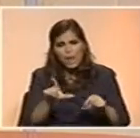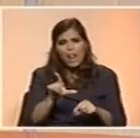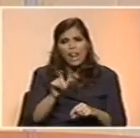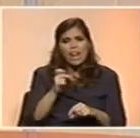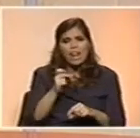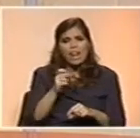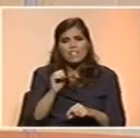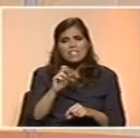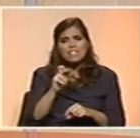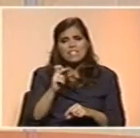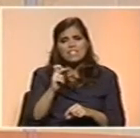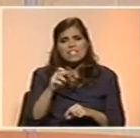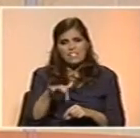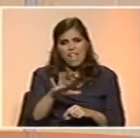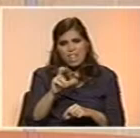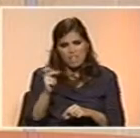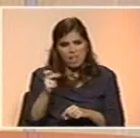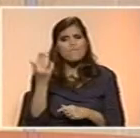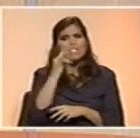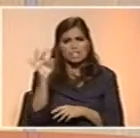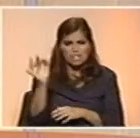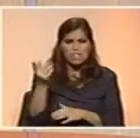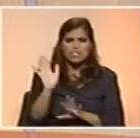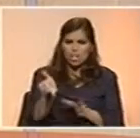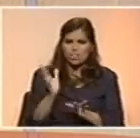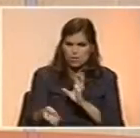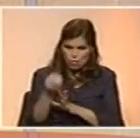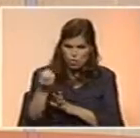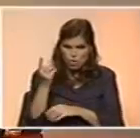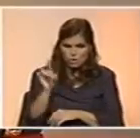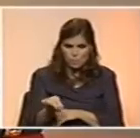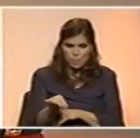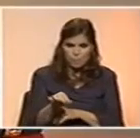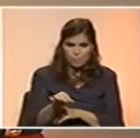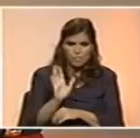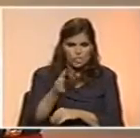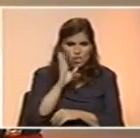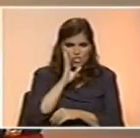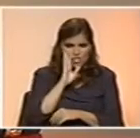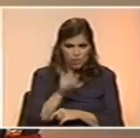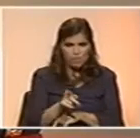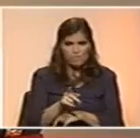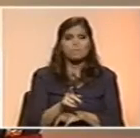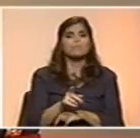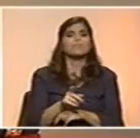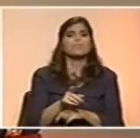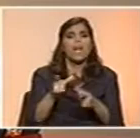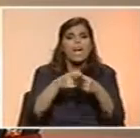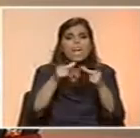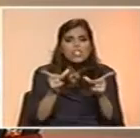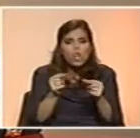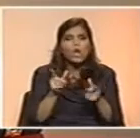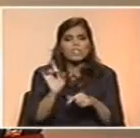tudo. Sim, sim. E a francesinha vegetariana também já começa a aparecer. Em vários já tenho visto francesinhas vegetarianas. E os rissóis